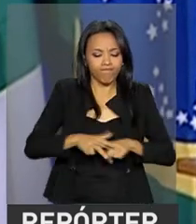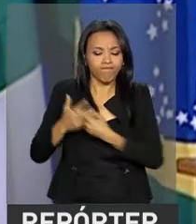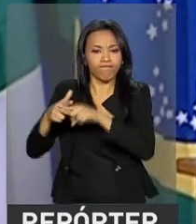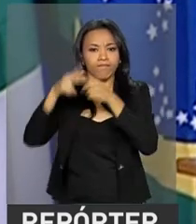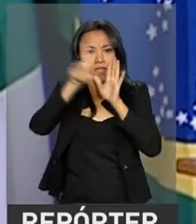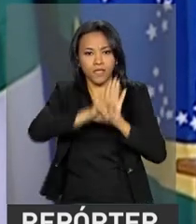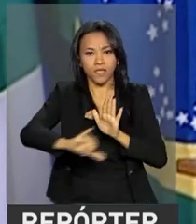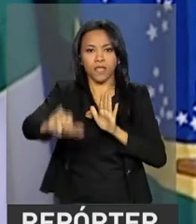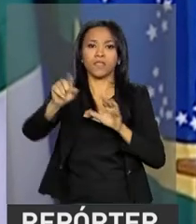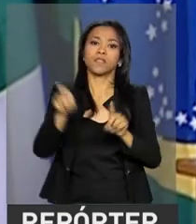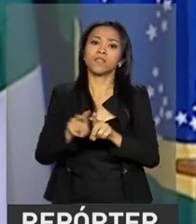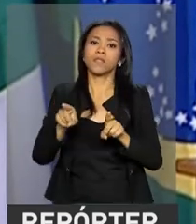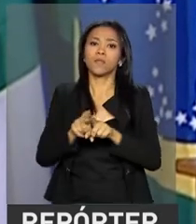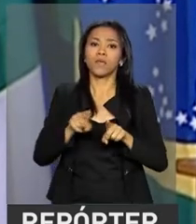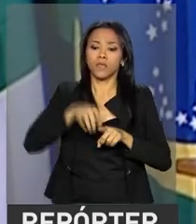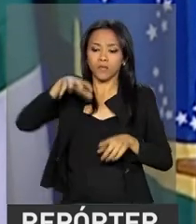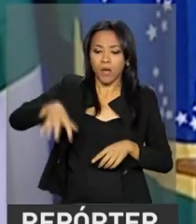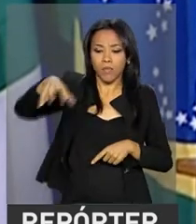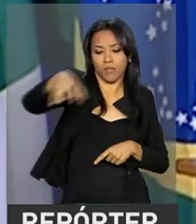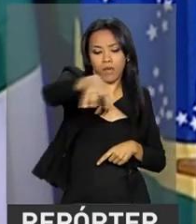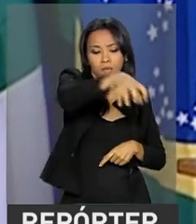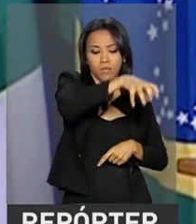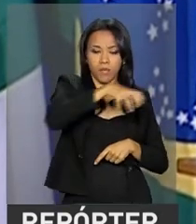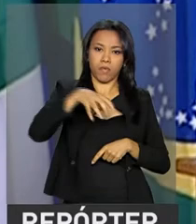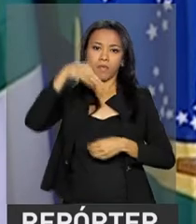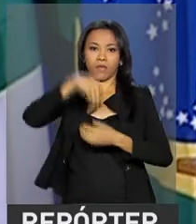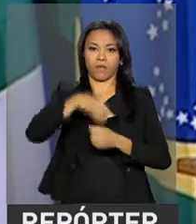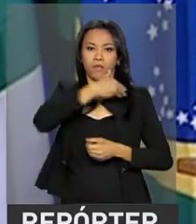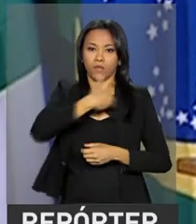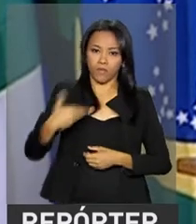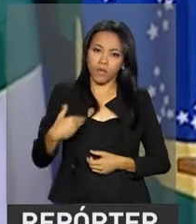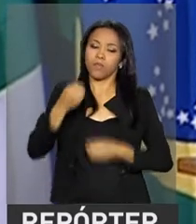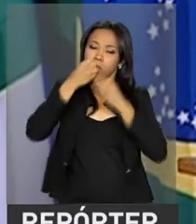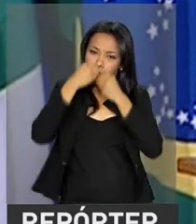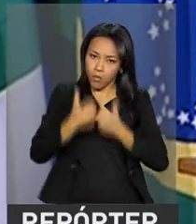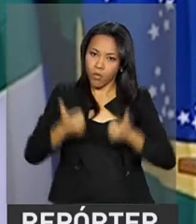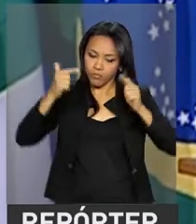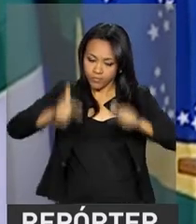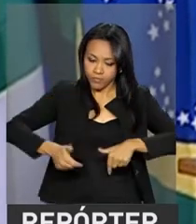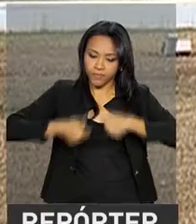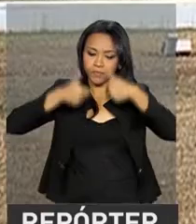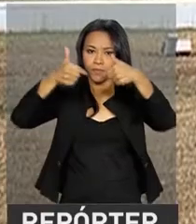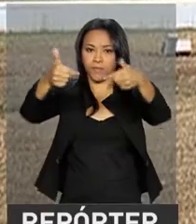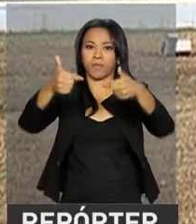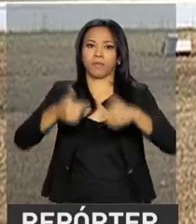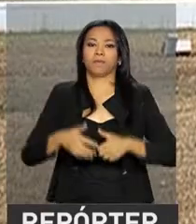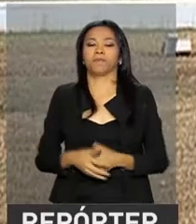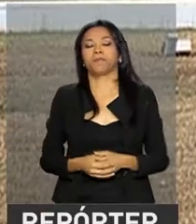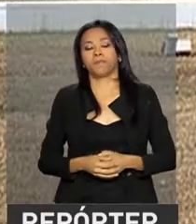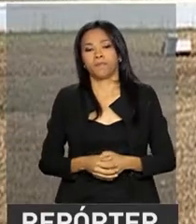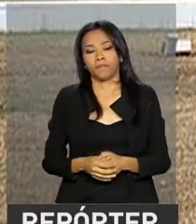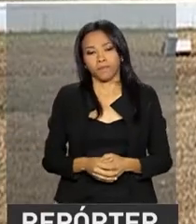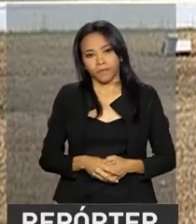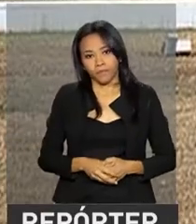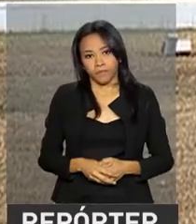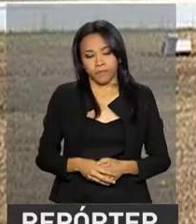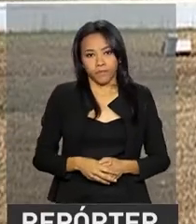das instituições republicanas e para o bom exercício de nossas atribuições.